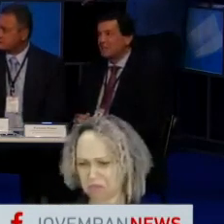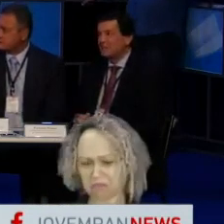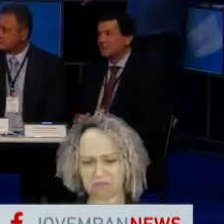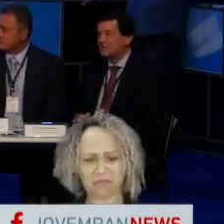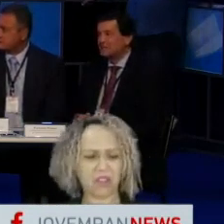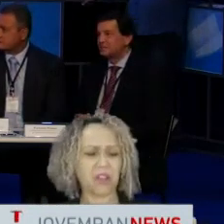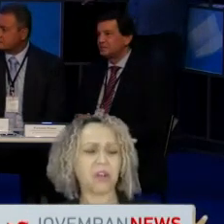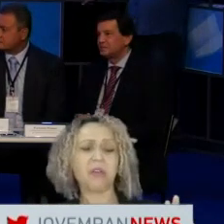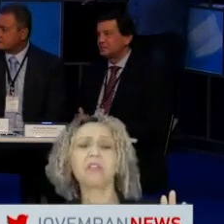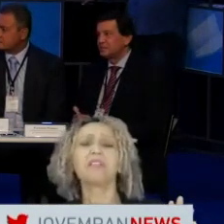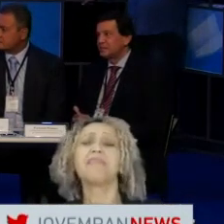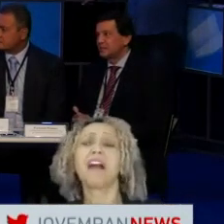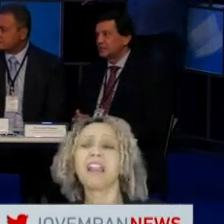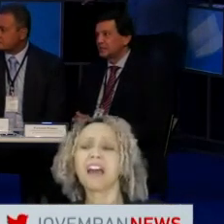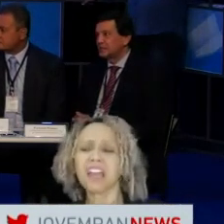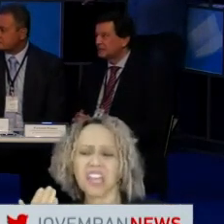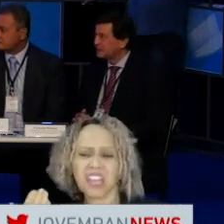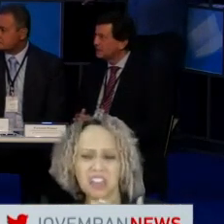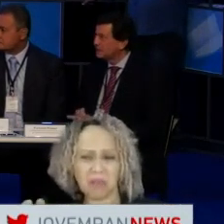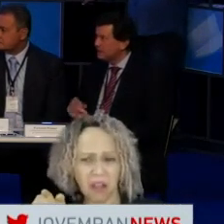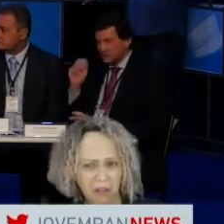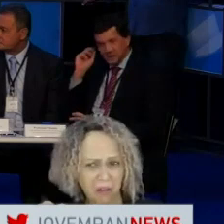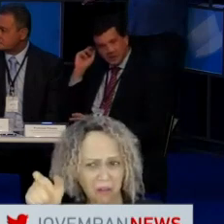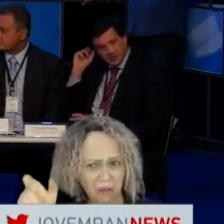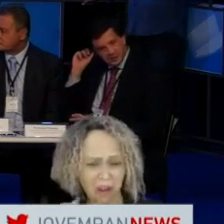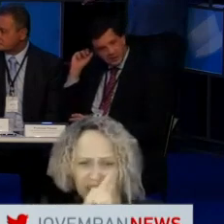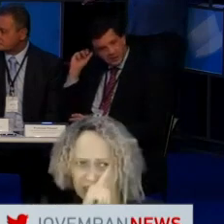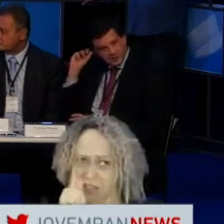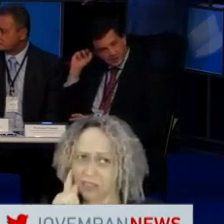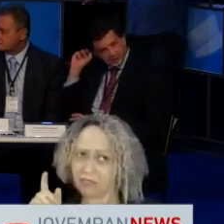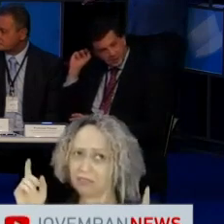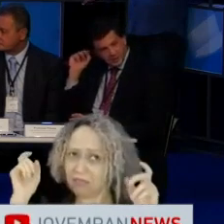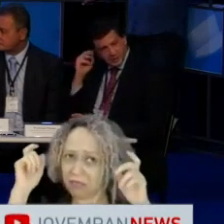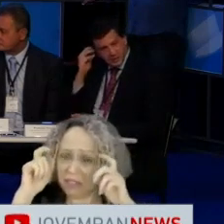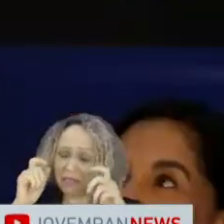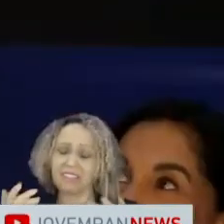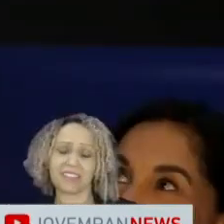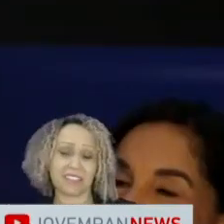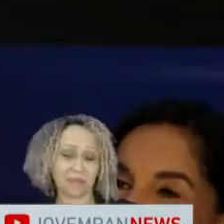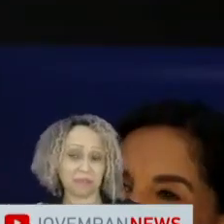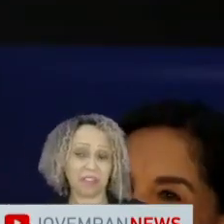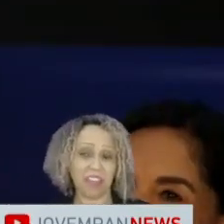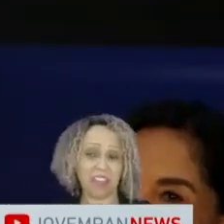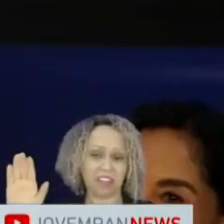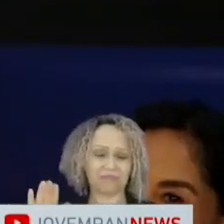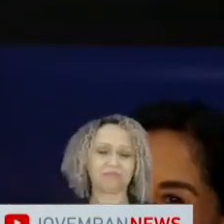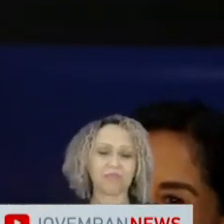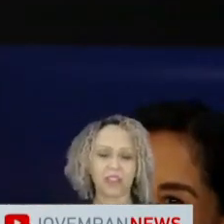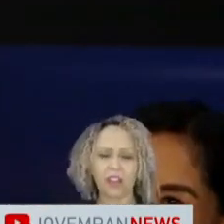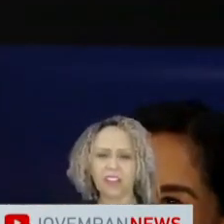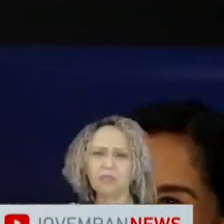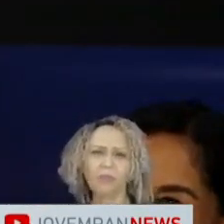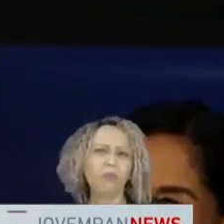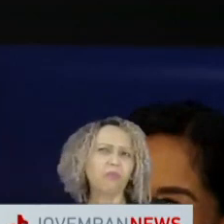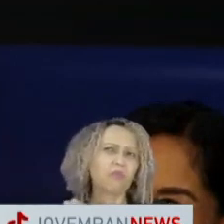trabalho. Um dia desse, um amigo elogiando a Gleisi falou: ela trabalha tanto que o dia